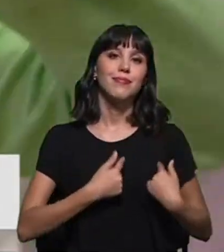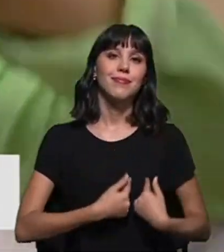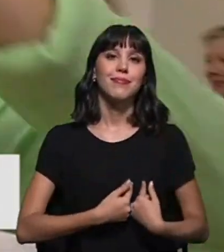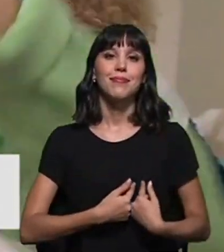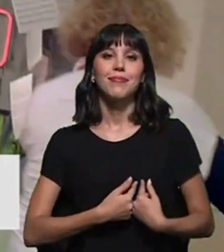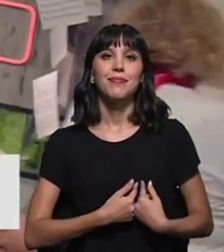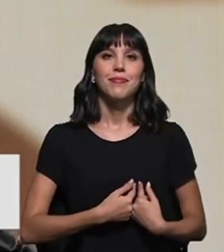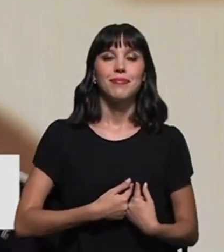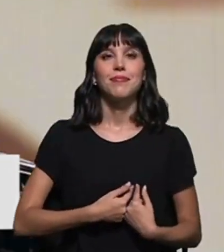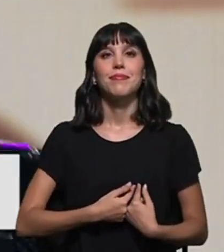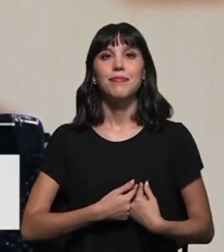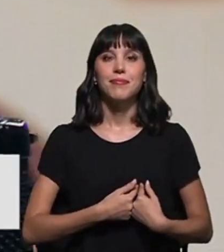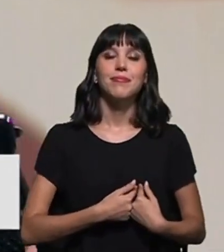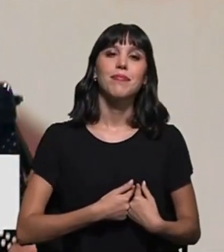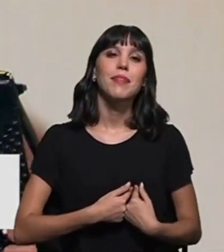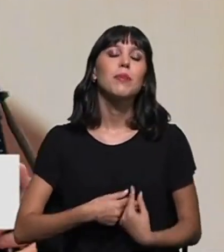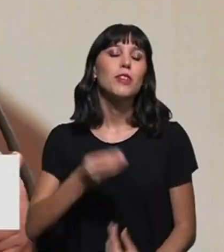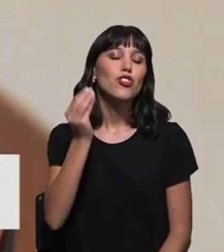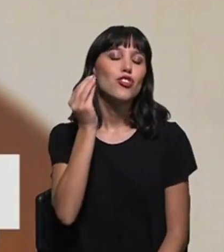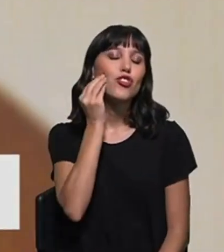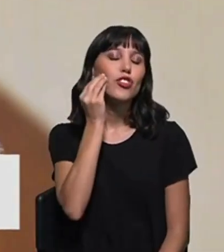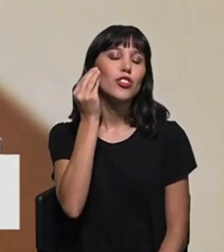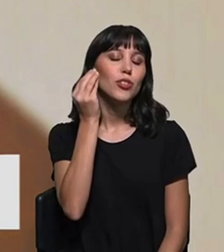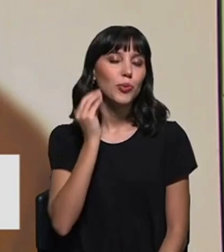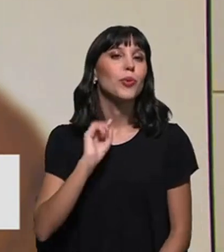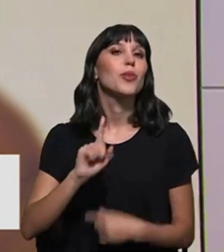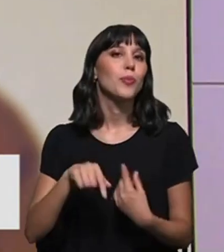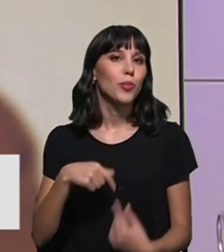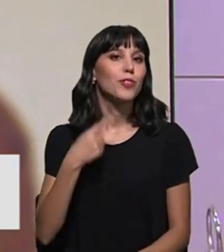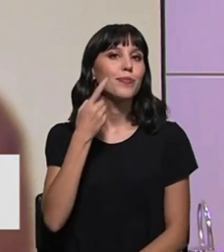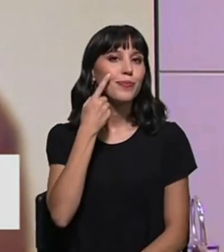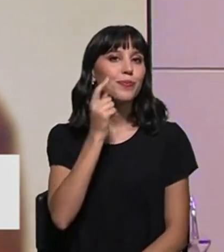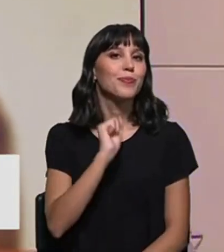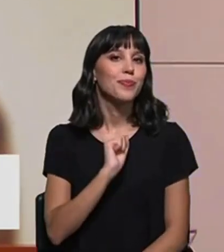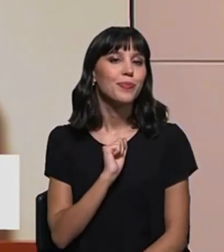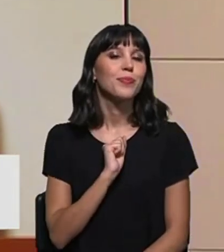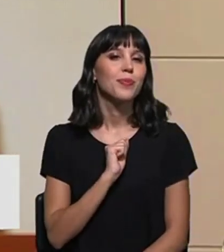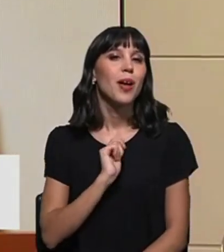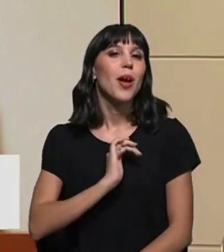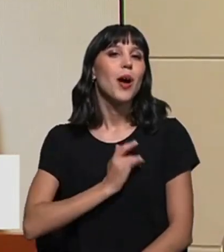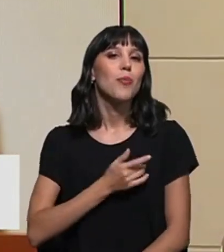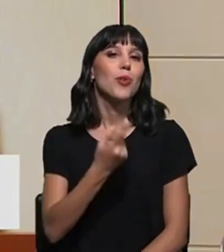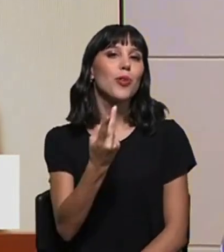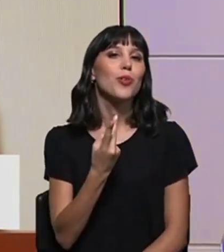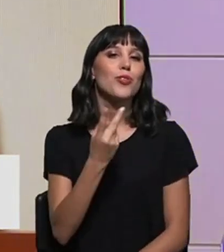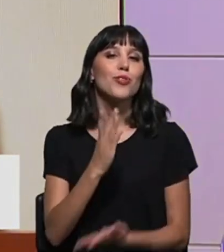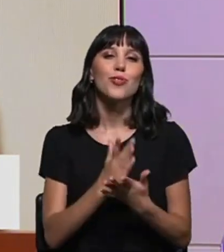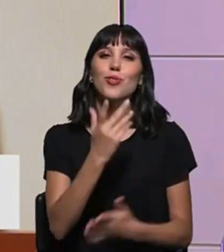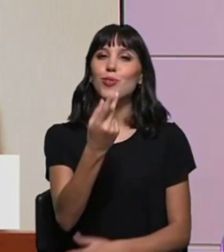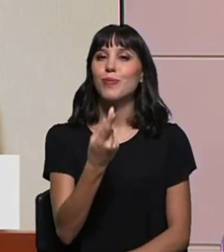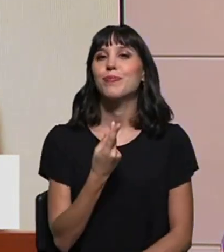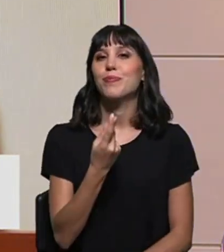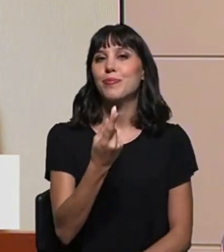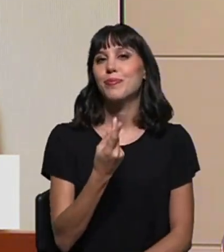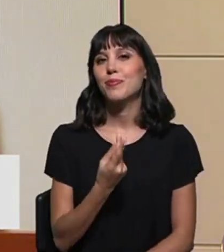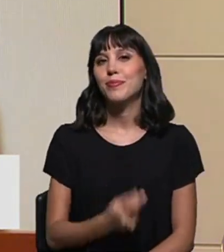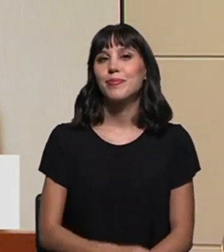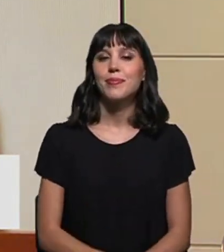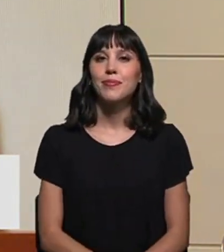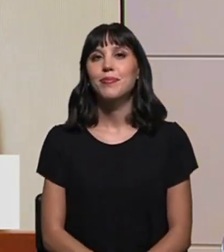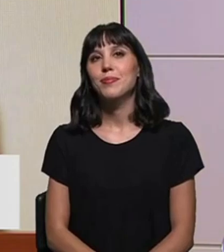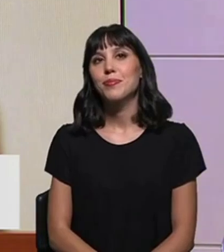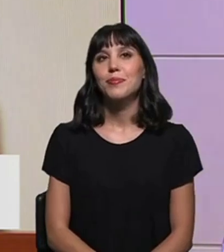coração. Dá-me um beijinho e verás depois que o nosso amor é só para nós dois.